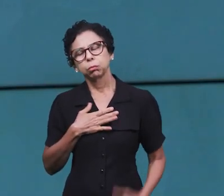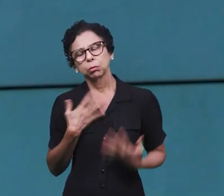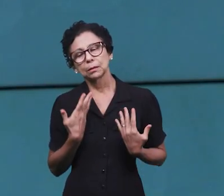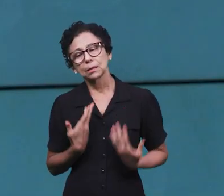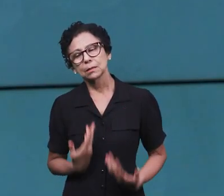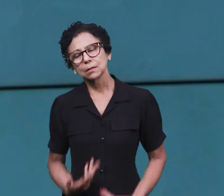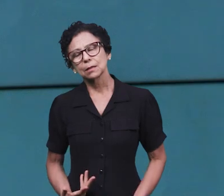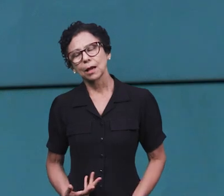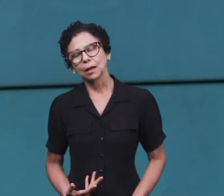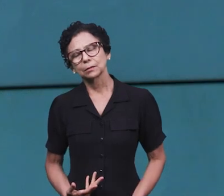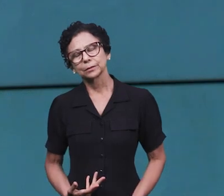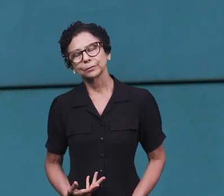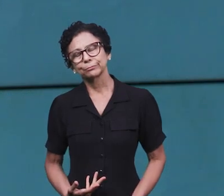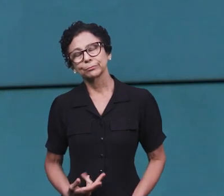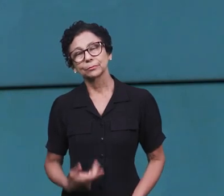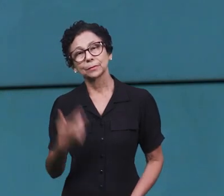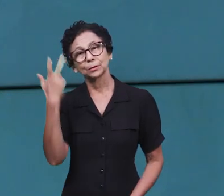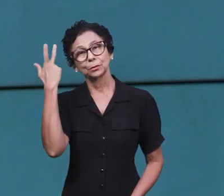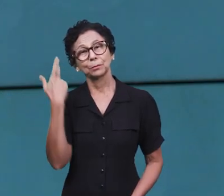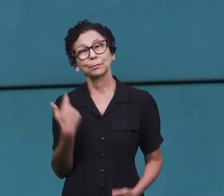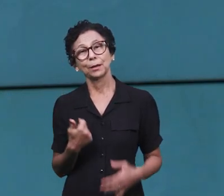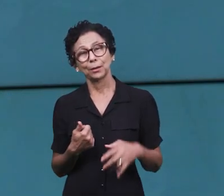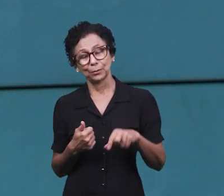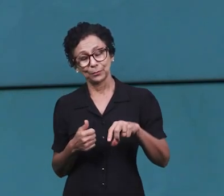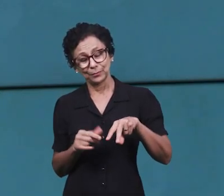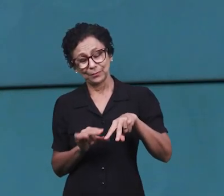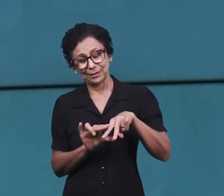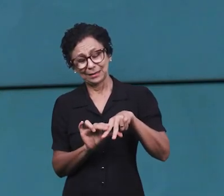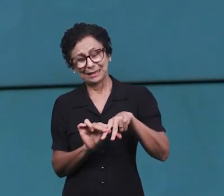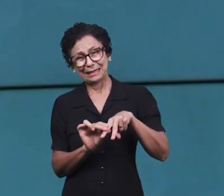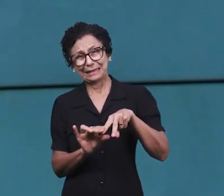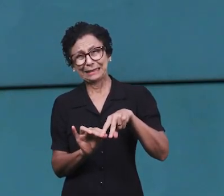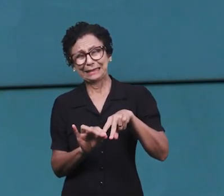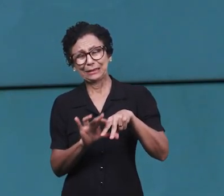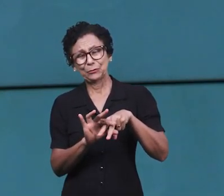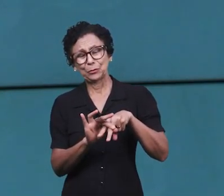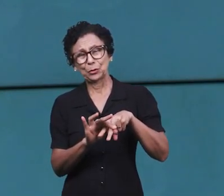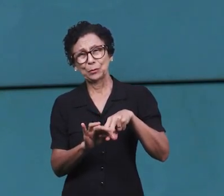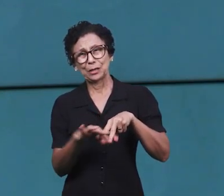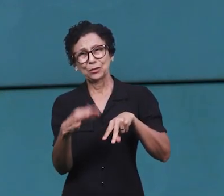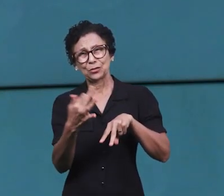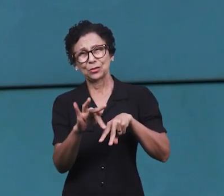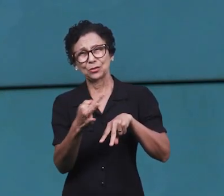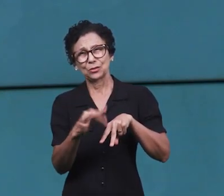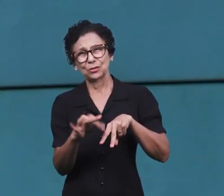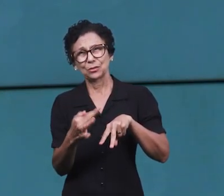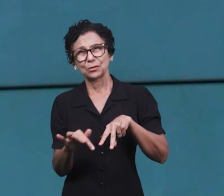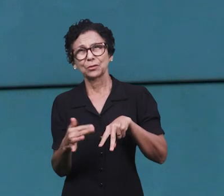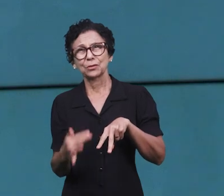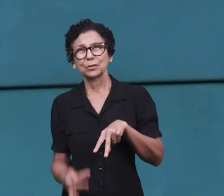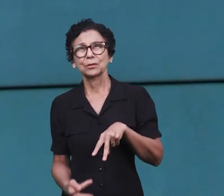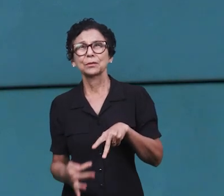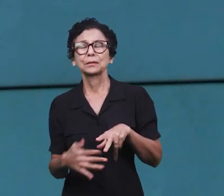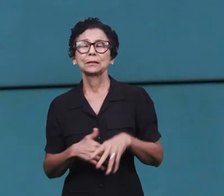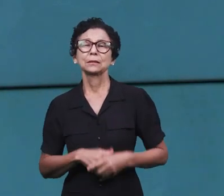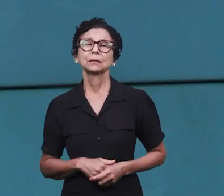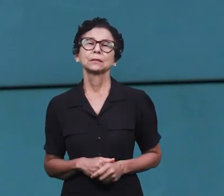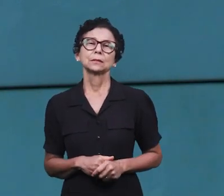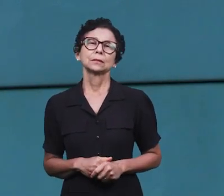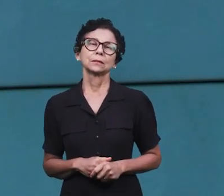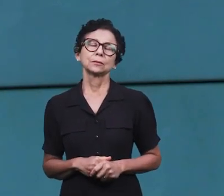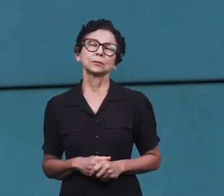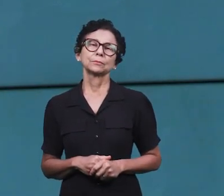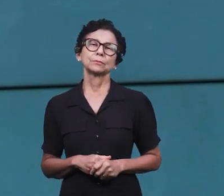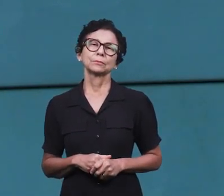na fibromialgia e pode ir além, né, causado somente pelo sono não reparador.